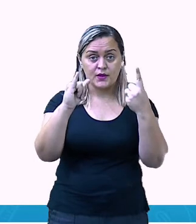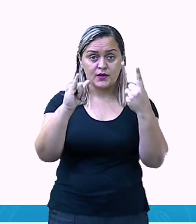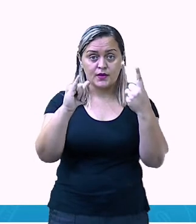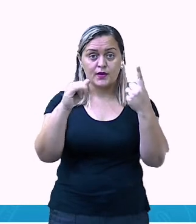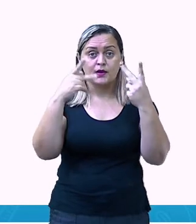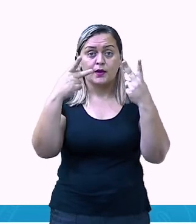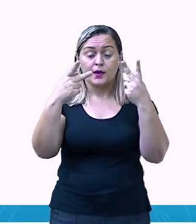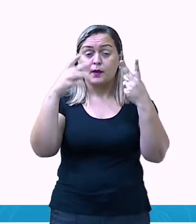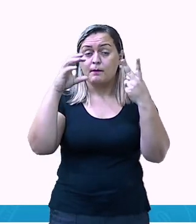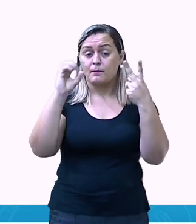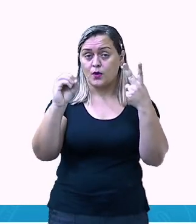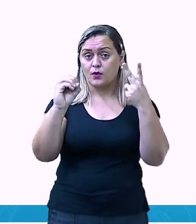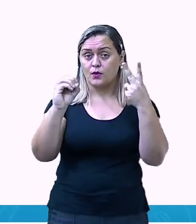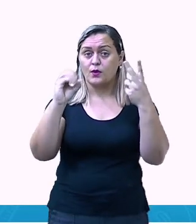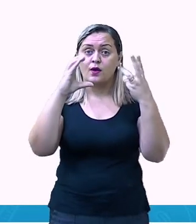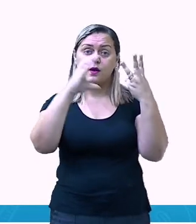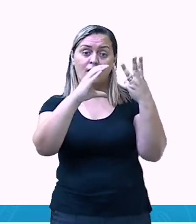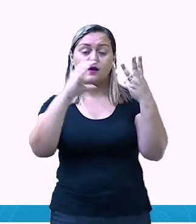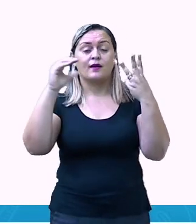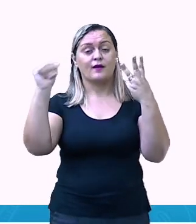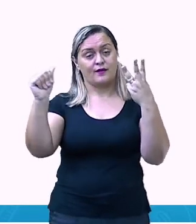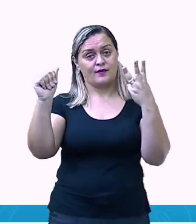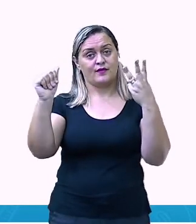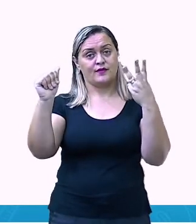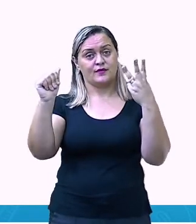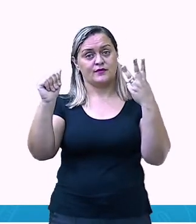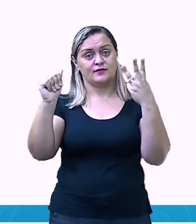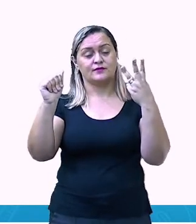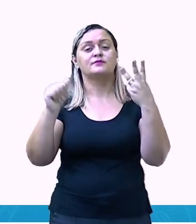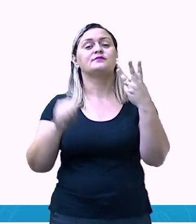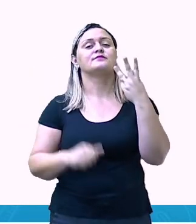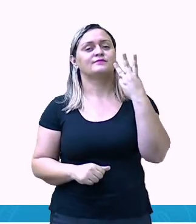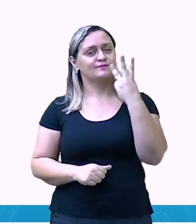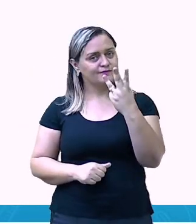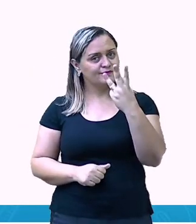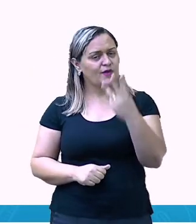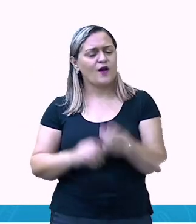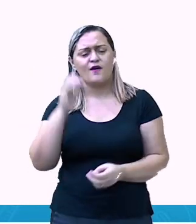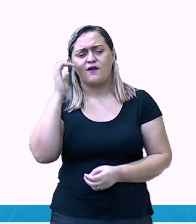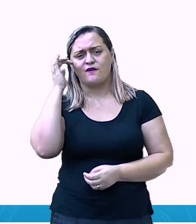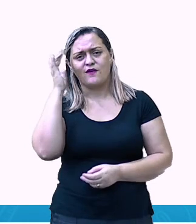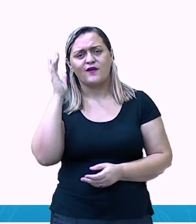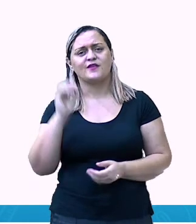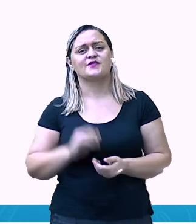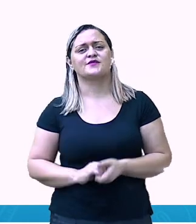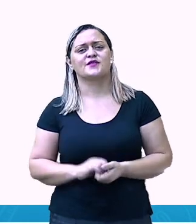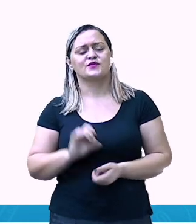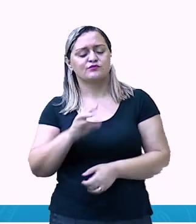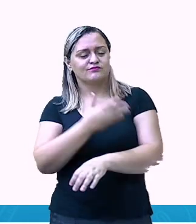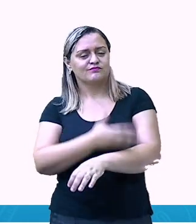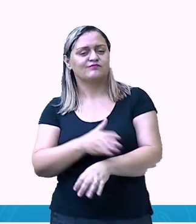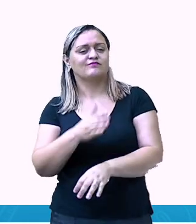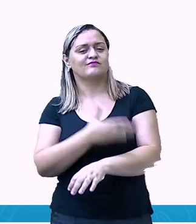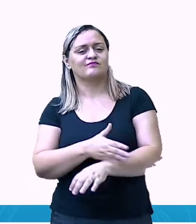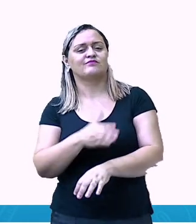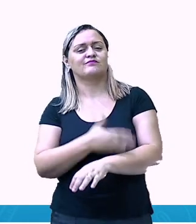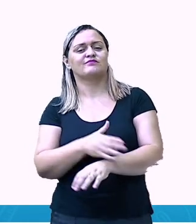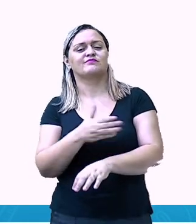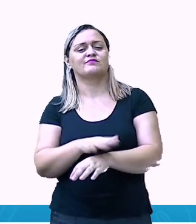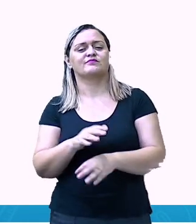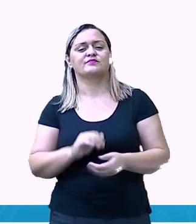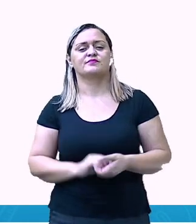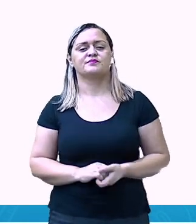sílabas. Olha lá. Pi, po, ca. Muito fácil, viu como está melhorando? Sempre nós